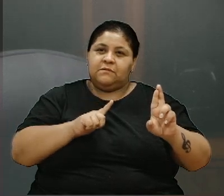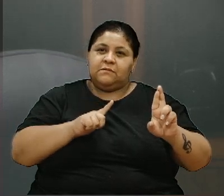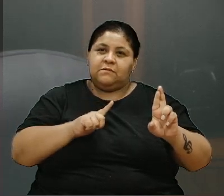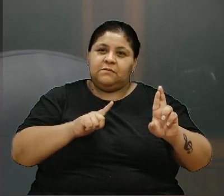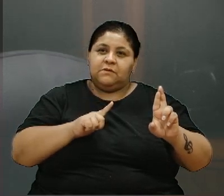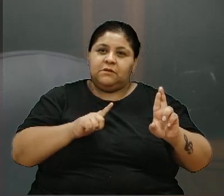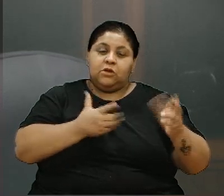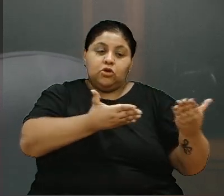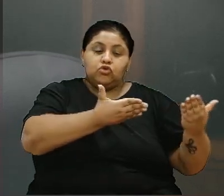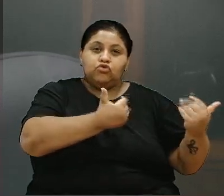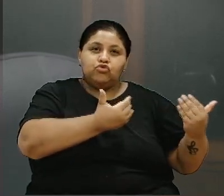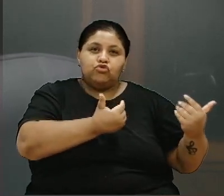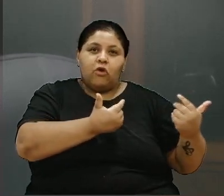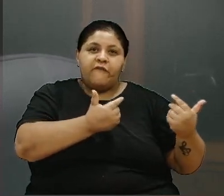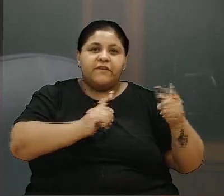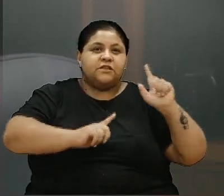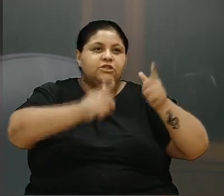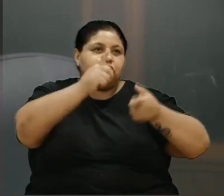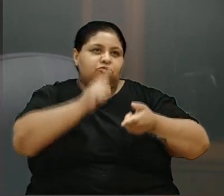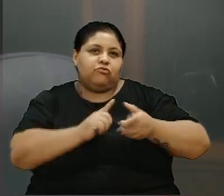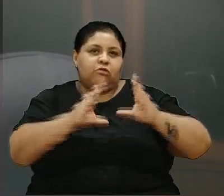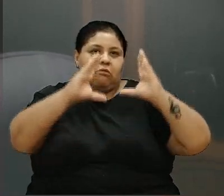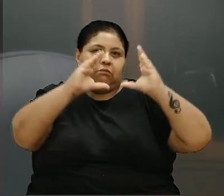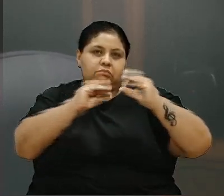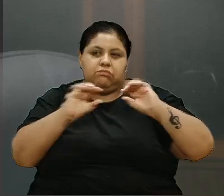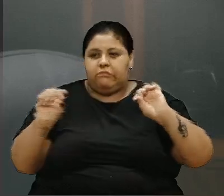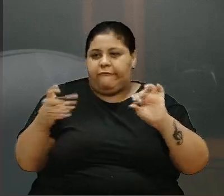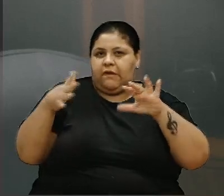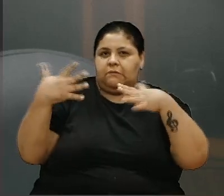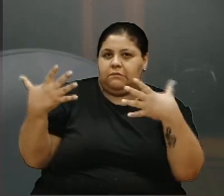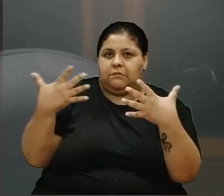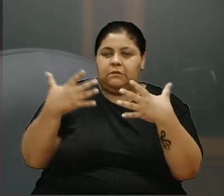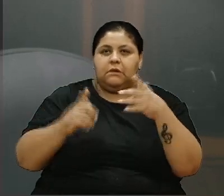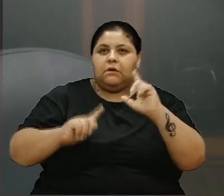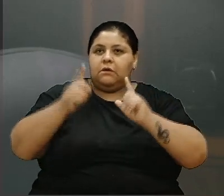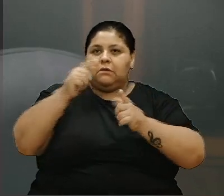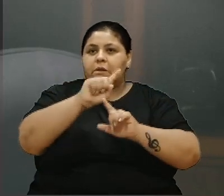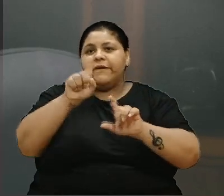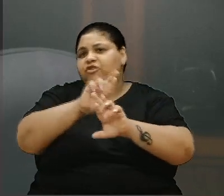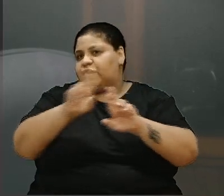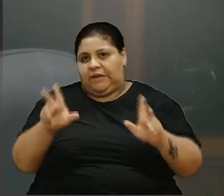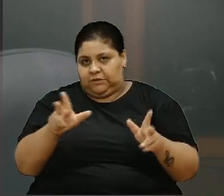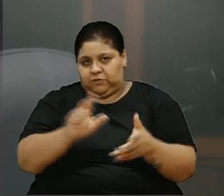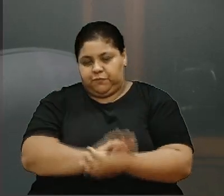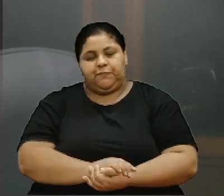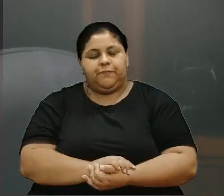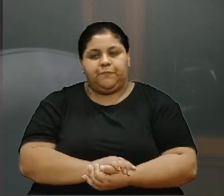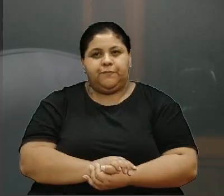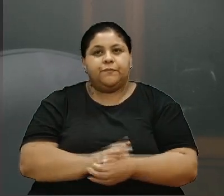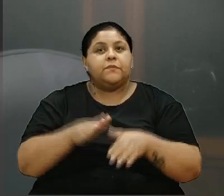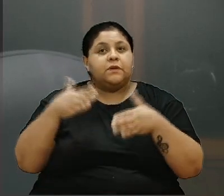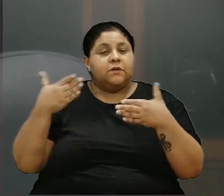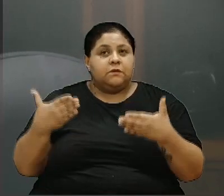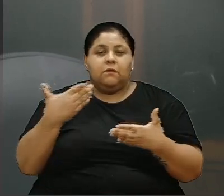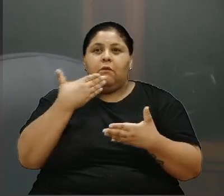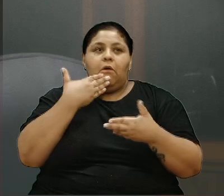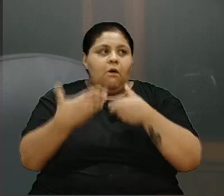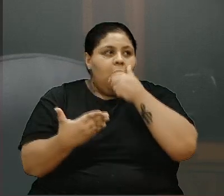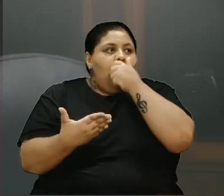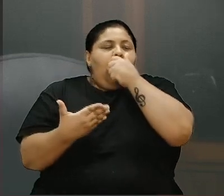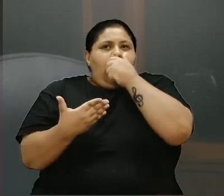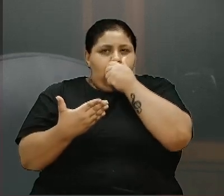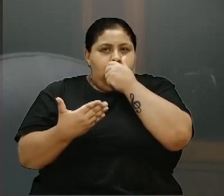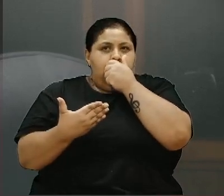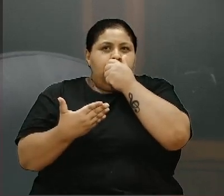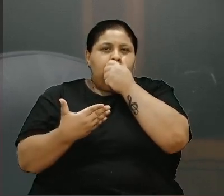dos jovens se divertirem à noite, de festas, enfim. E no Carnaval não é diferente. Então, nós levamos uma solicitação com